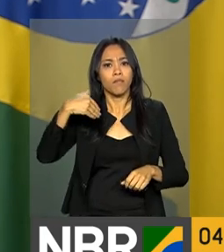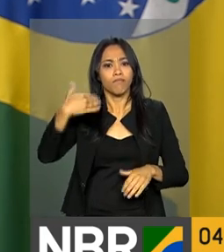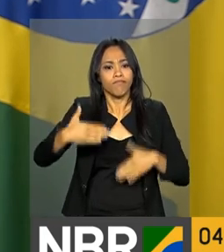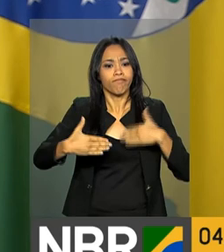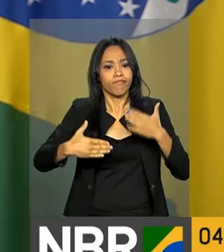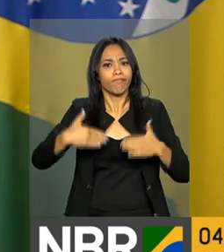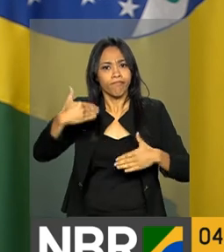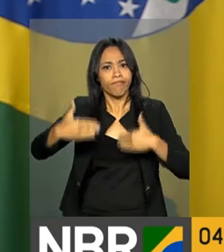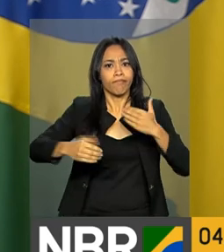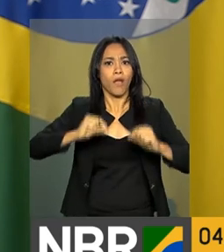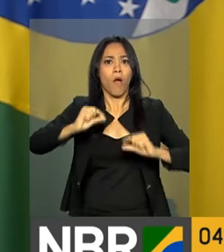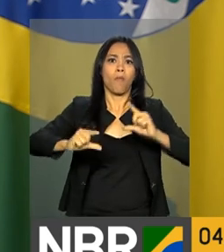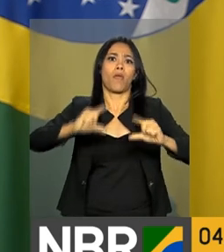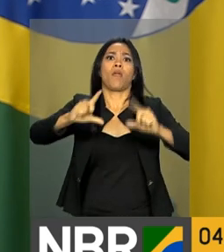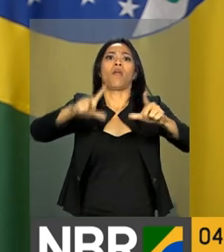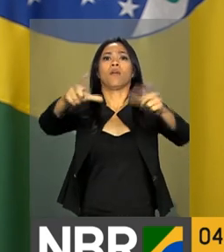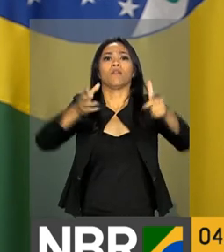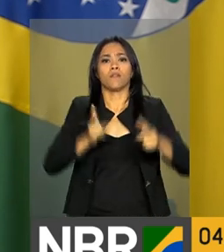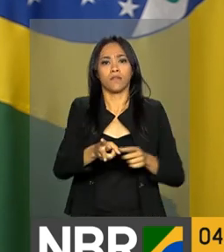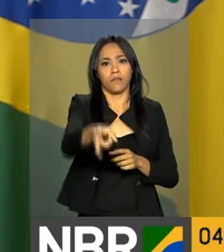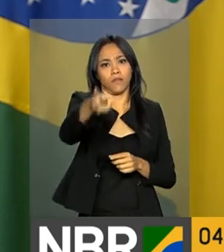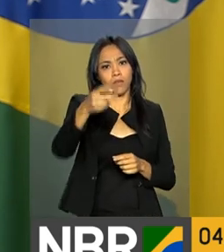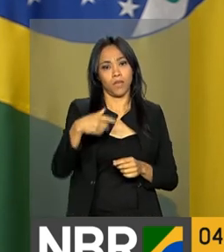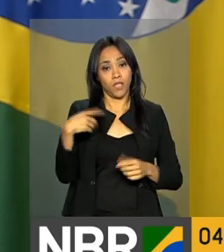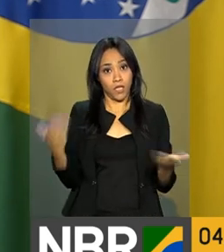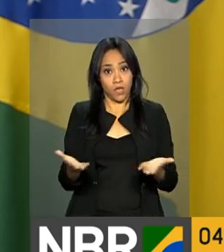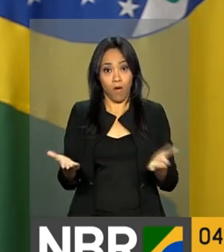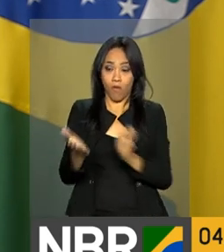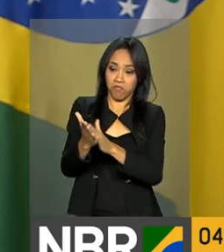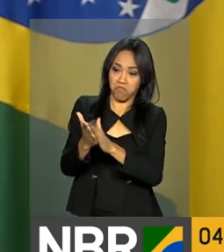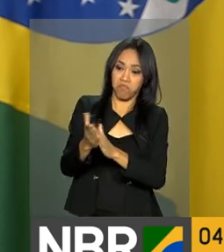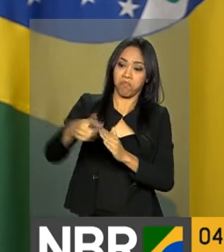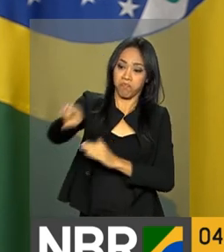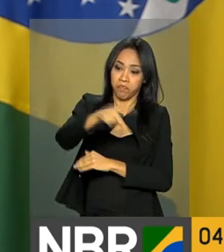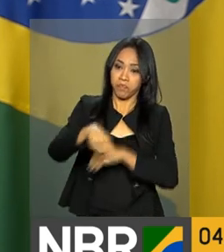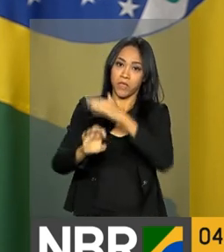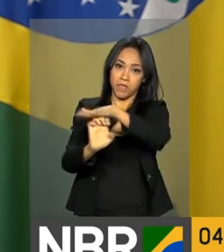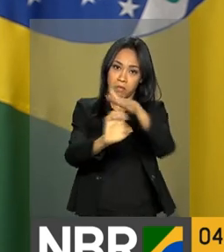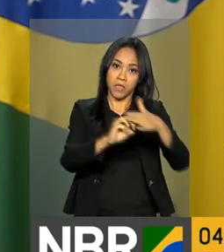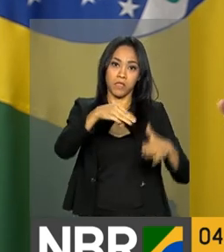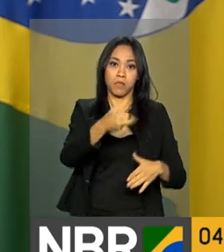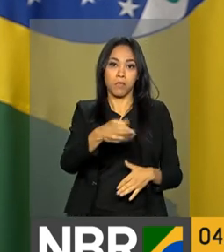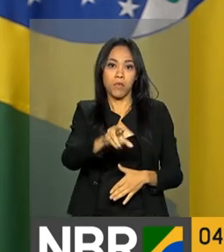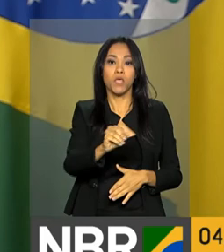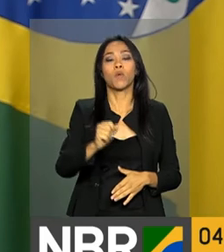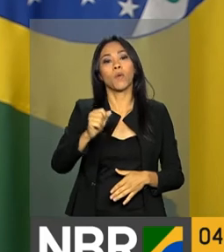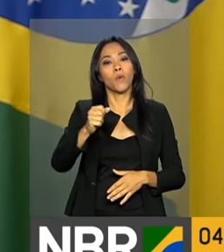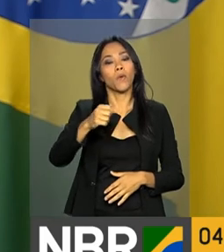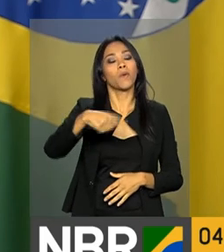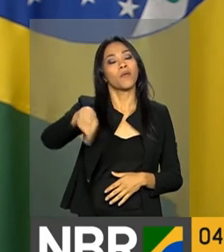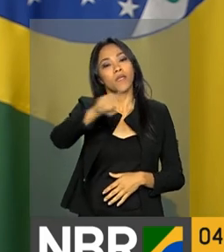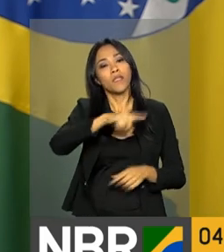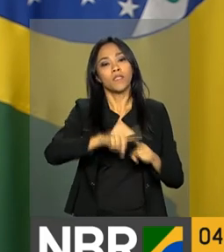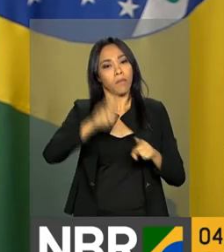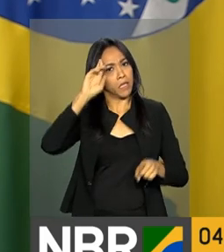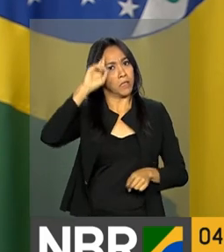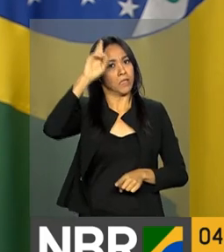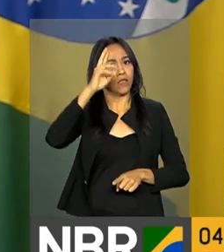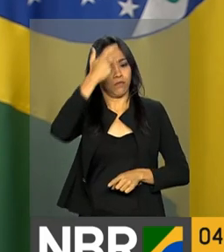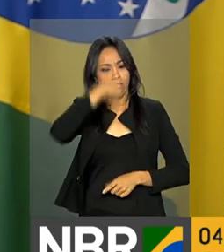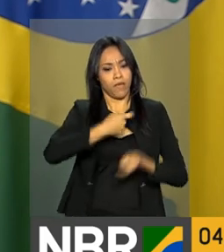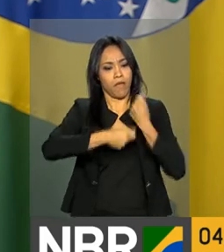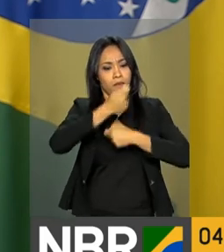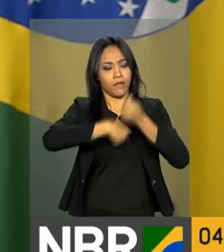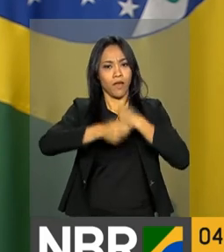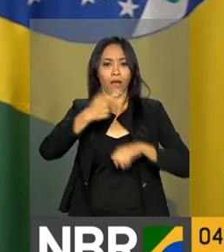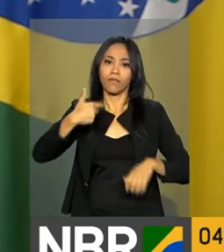nós possamos prestigiar como estamos prestigiando o micro e pequeno empresário portanto aos micro e pequenos empresários